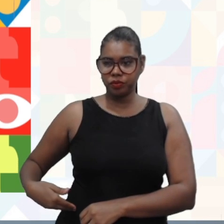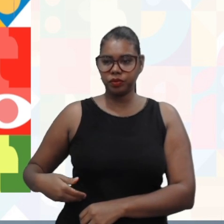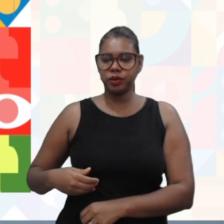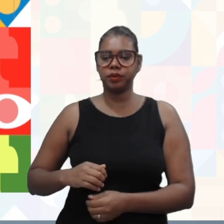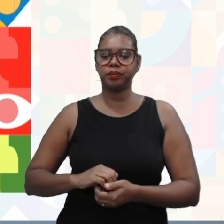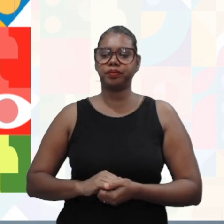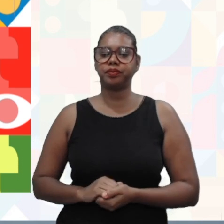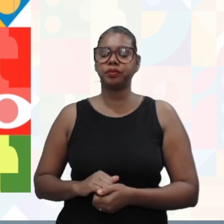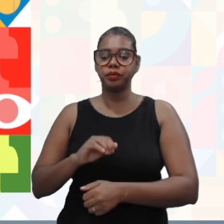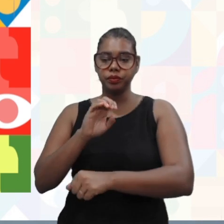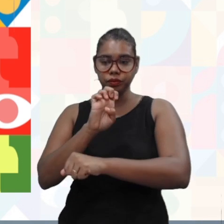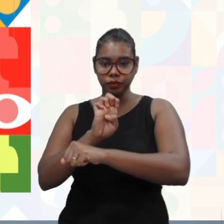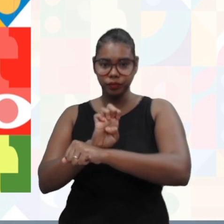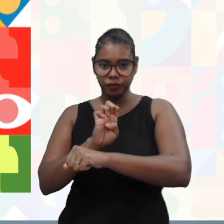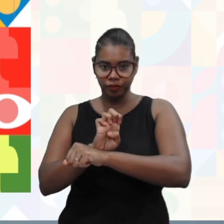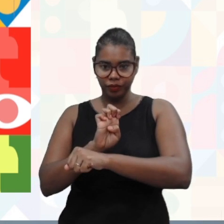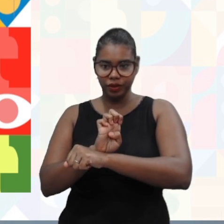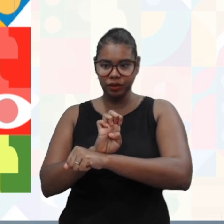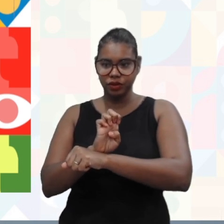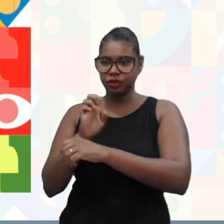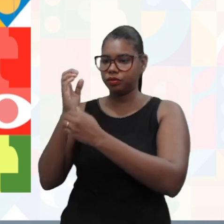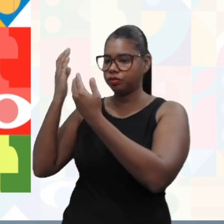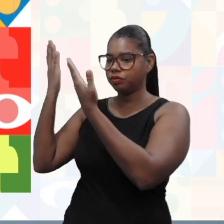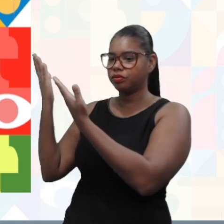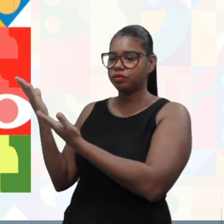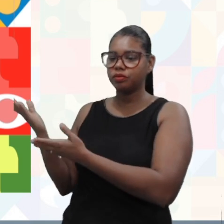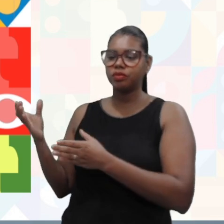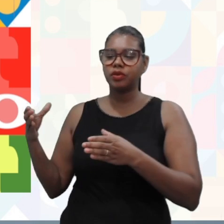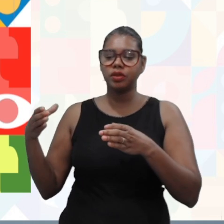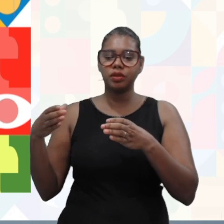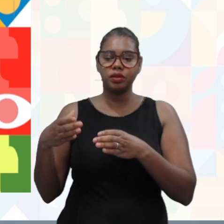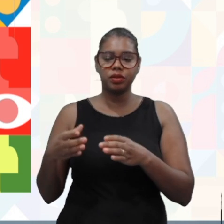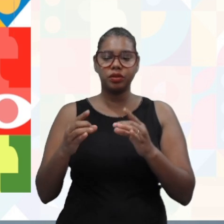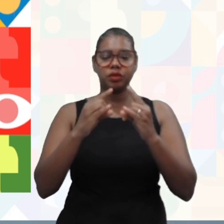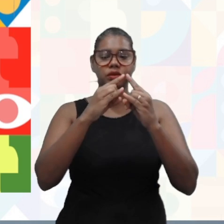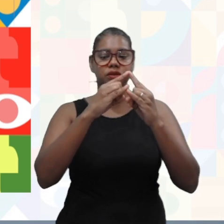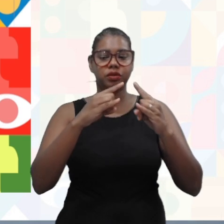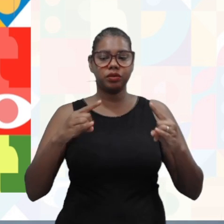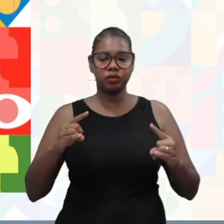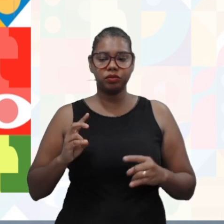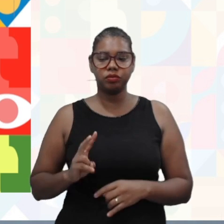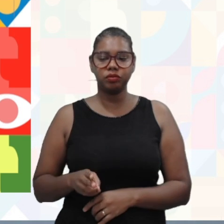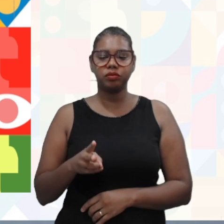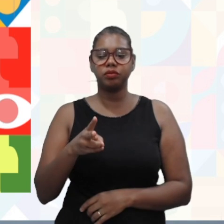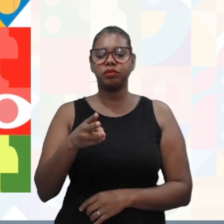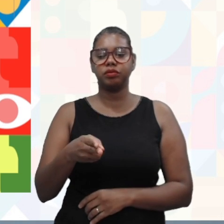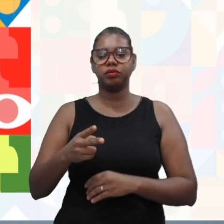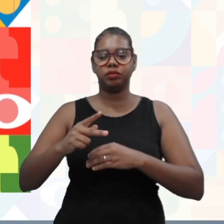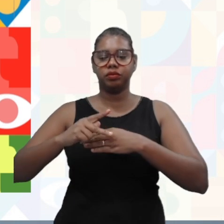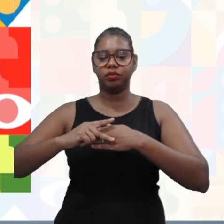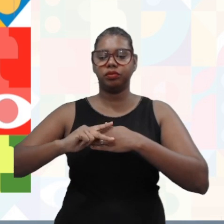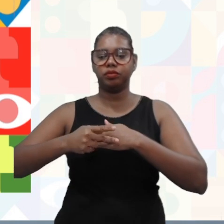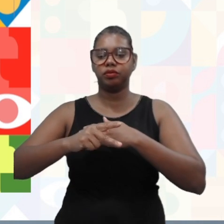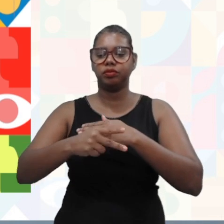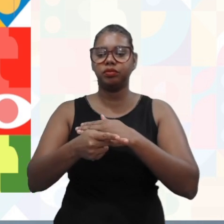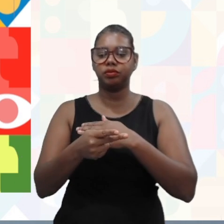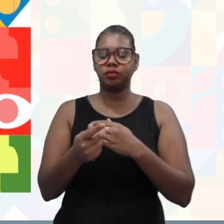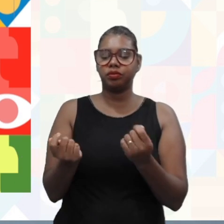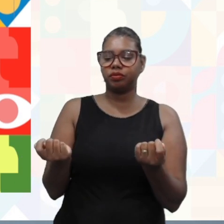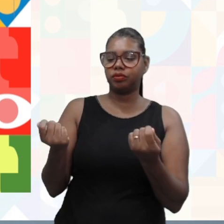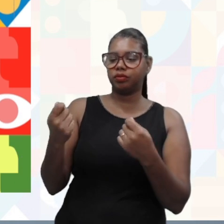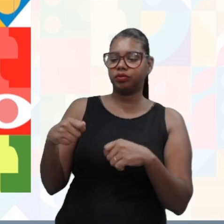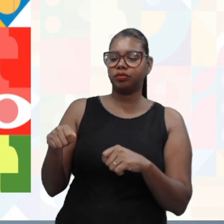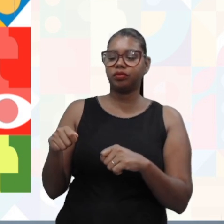no maiúsculo, a gente está falando do conjunto de instituições permanentes que possibilitam a ação